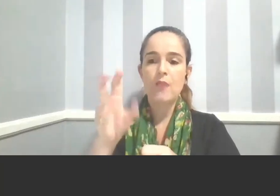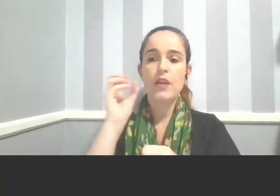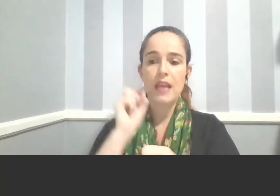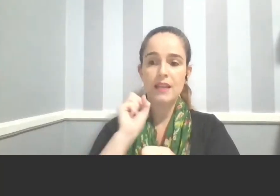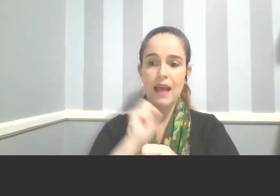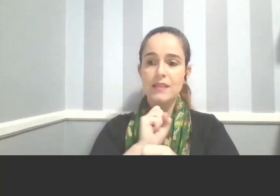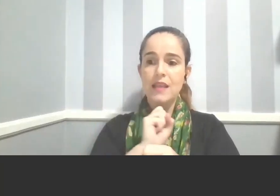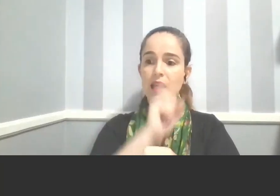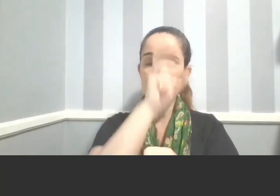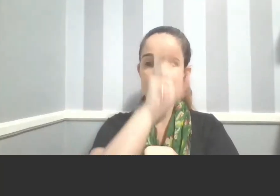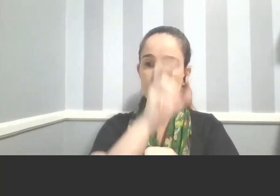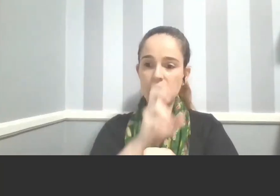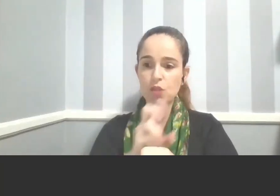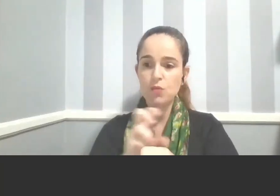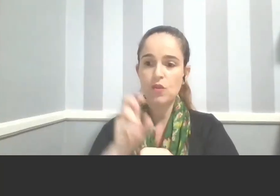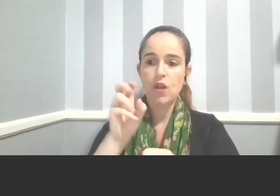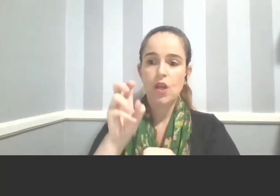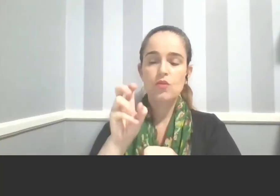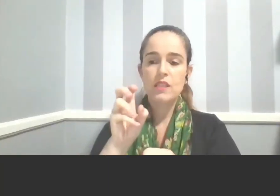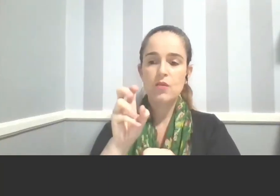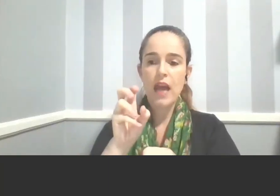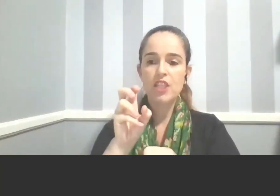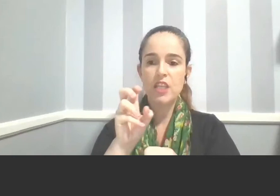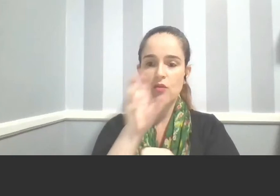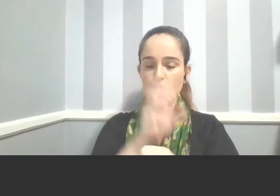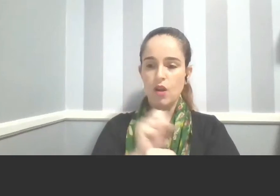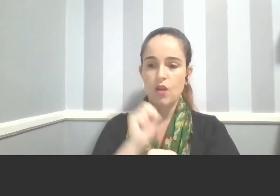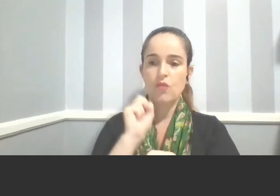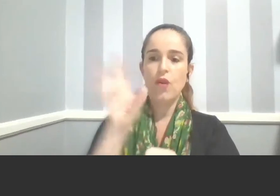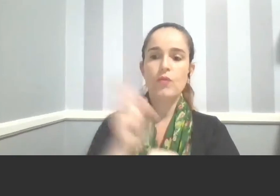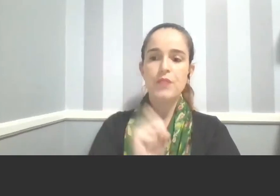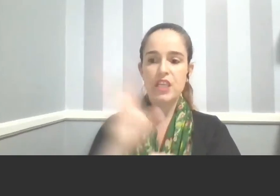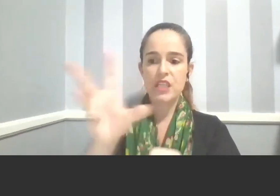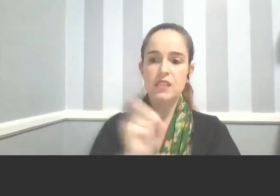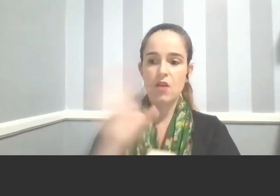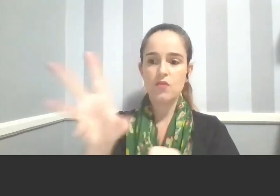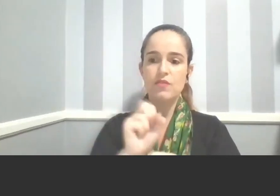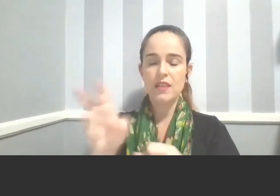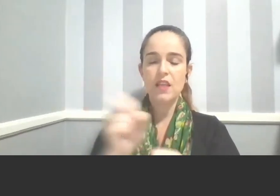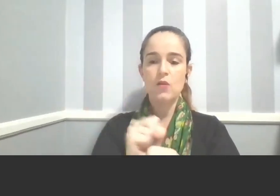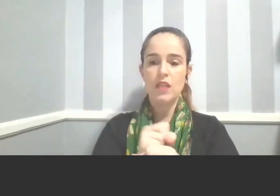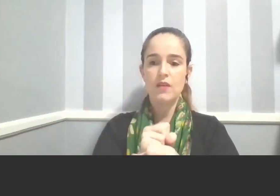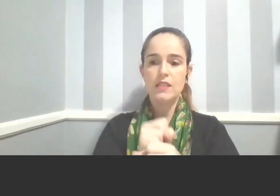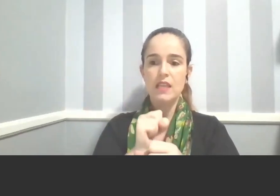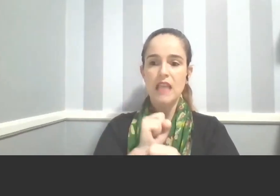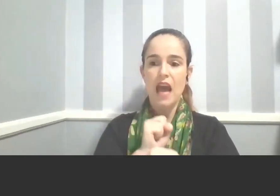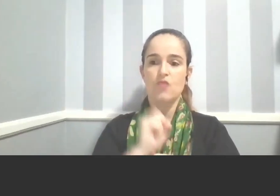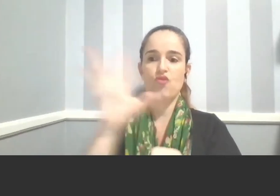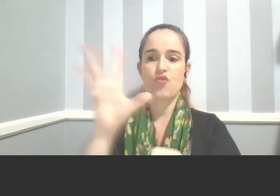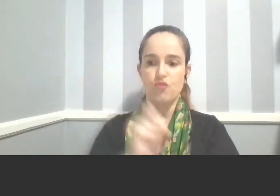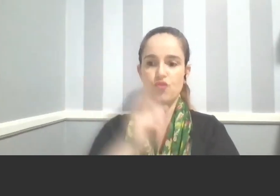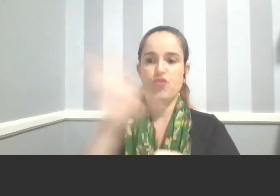Por quê? Porque ele está saindo no ritmo do ciclo cardíaco, no volume de ejeção do ventrículo. Então, esse